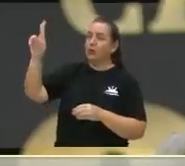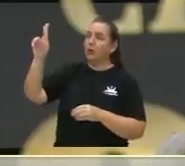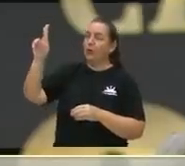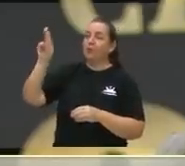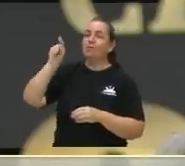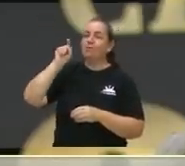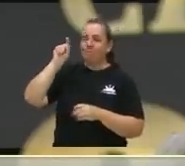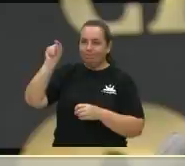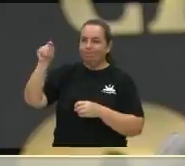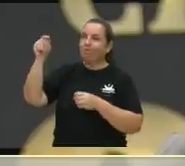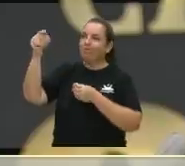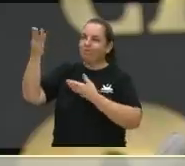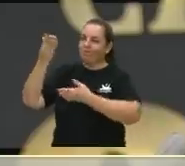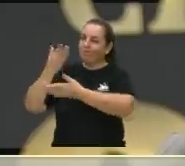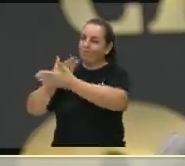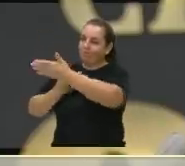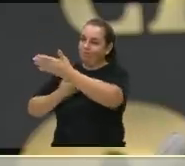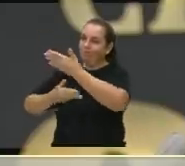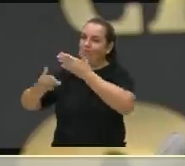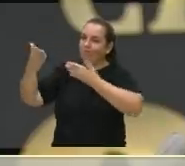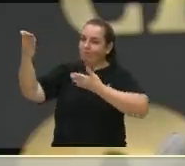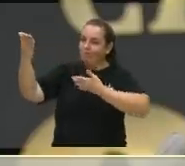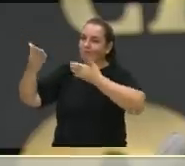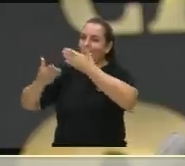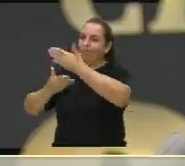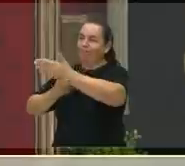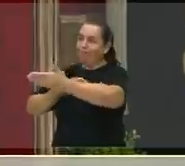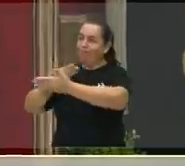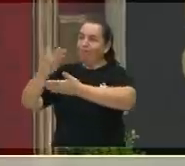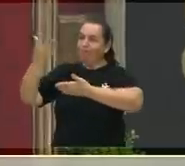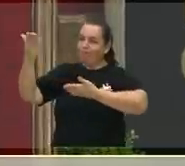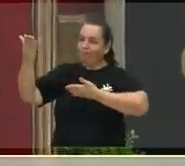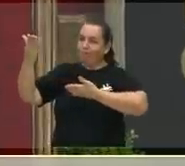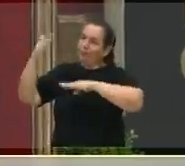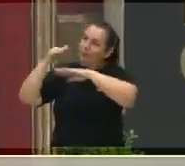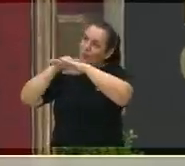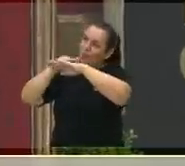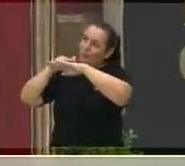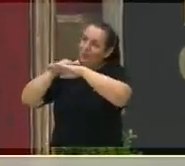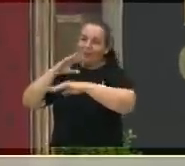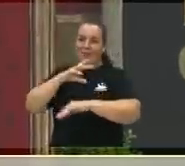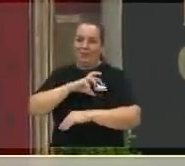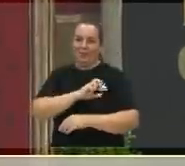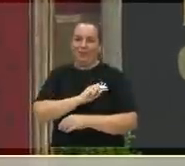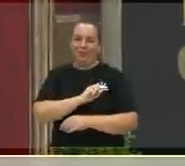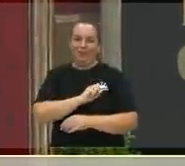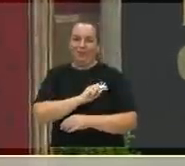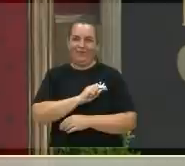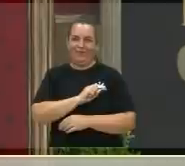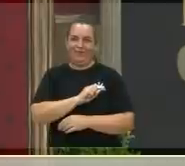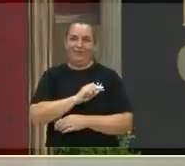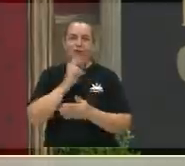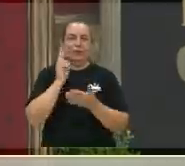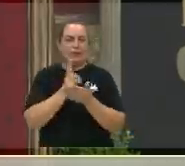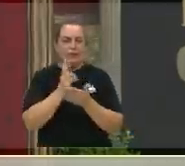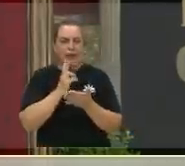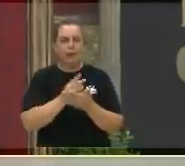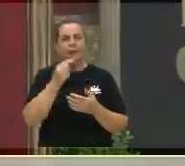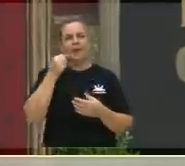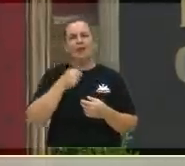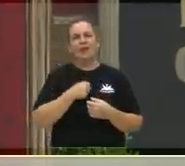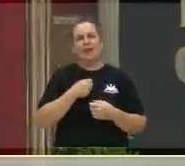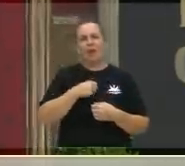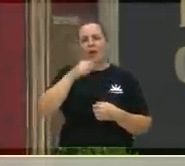vai inteiro o diálogo amoroso então toda vez que você se